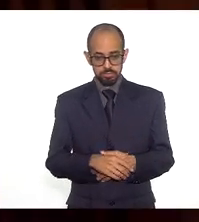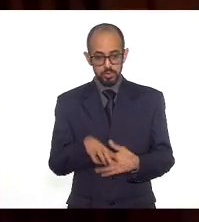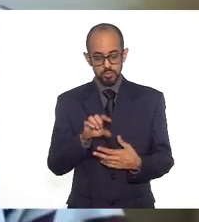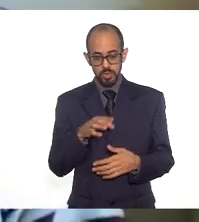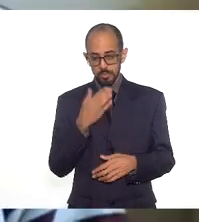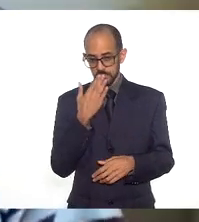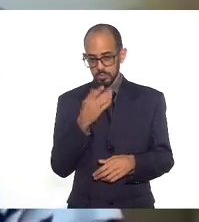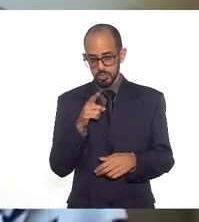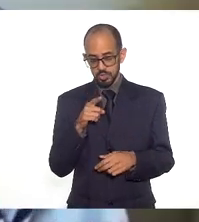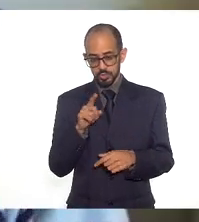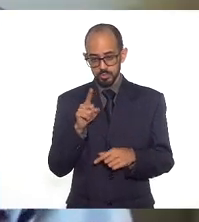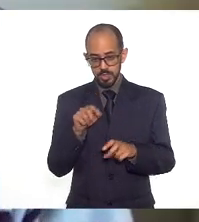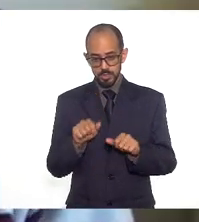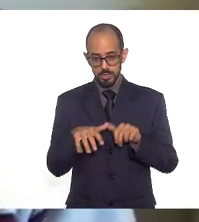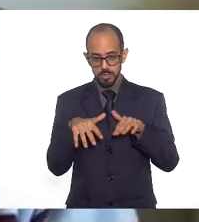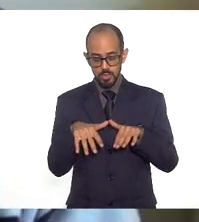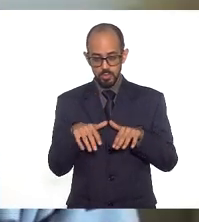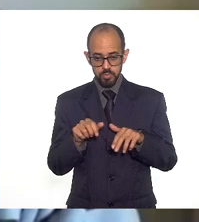uma sessãozinha.